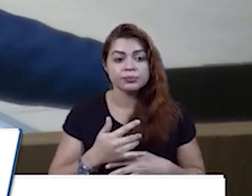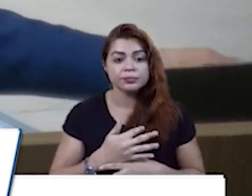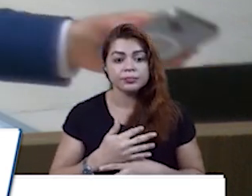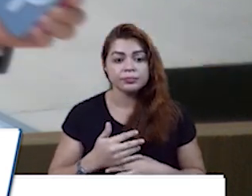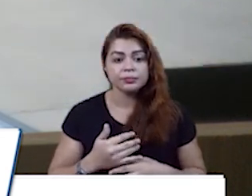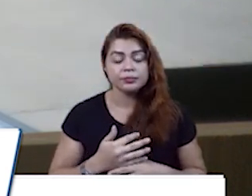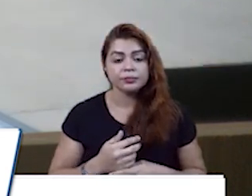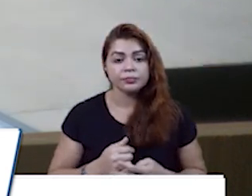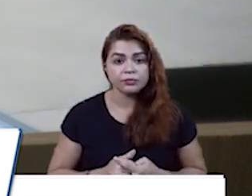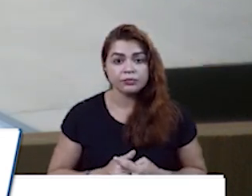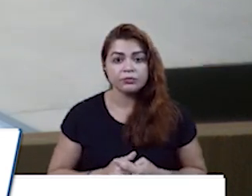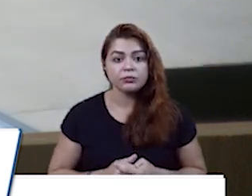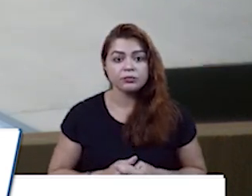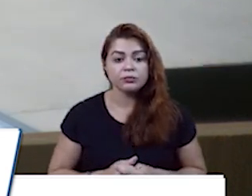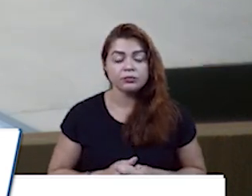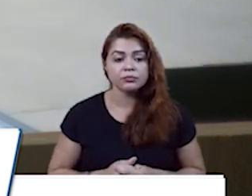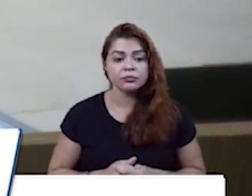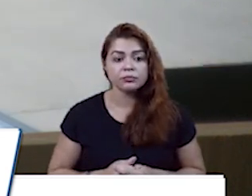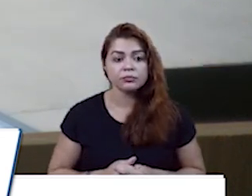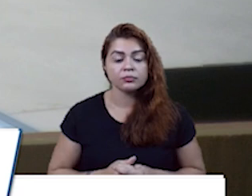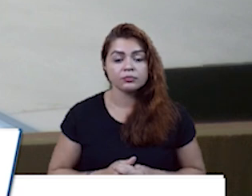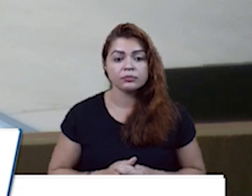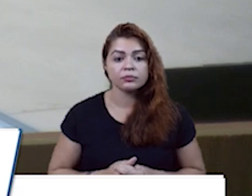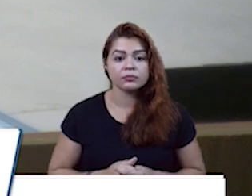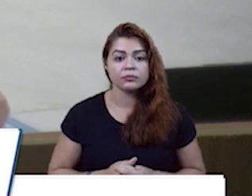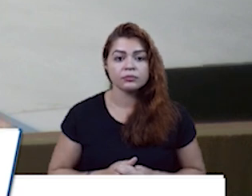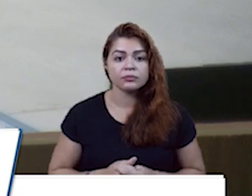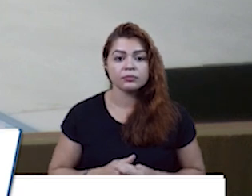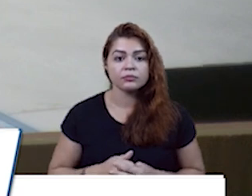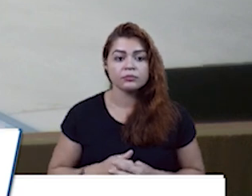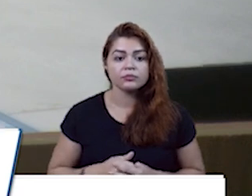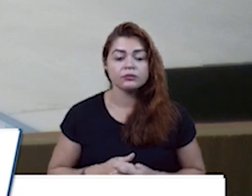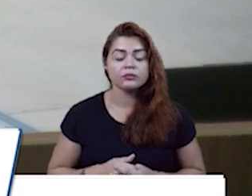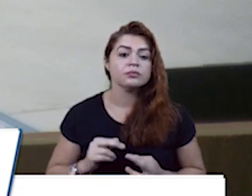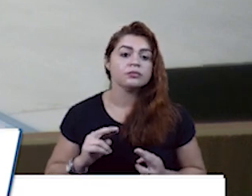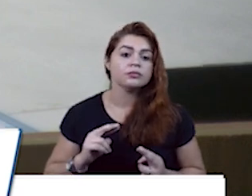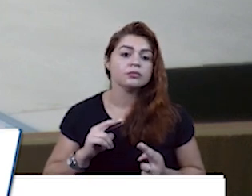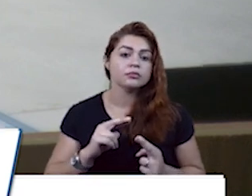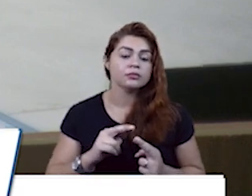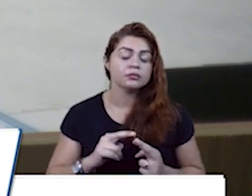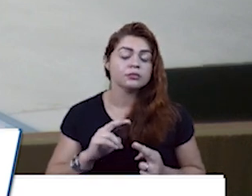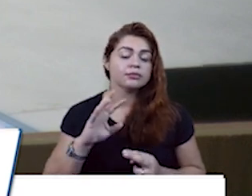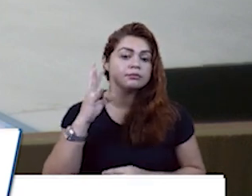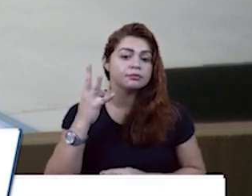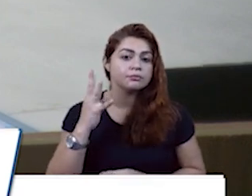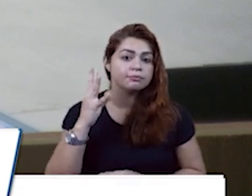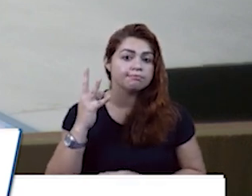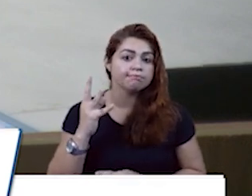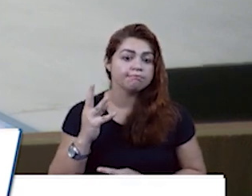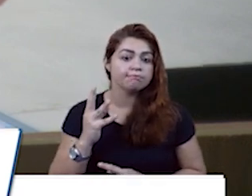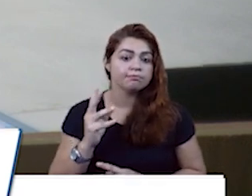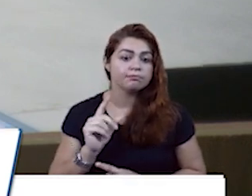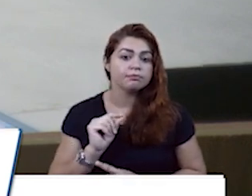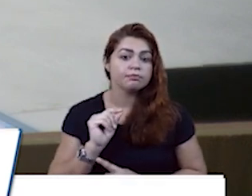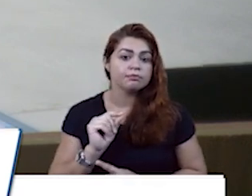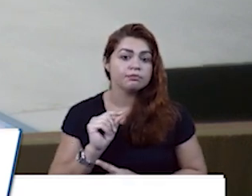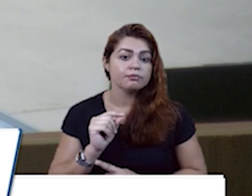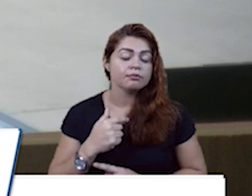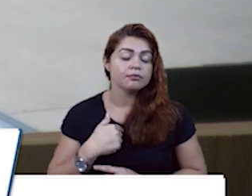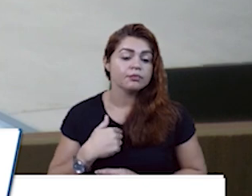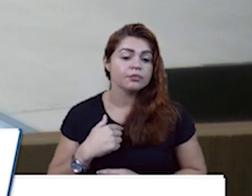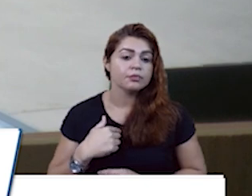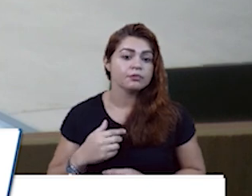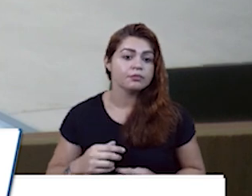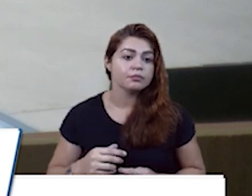essas coisas que acontecem, muitas vezes eu chego no sistema de saúde, agora não, mas no começo o pessoal já